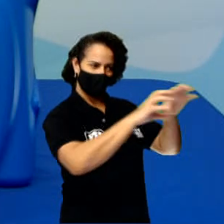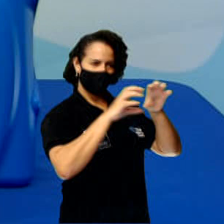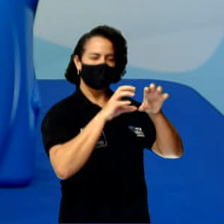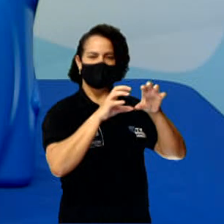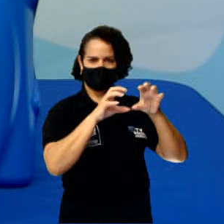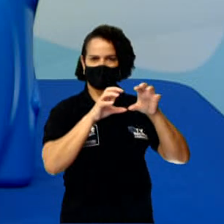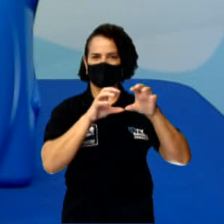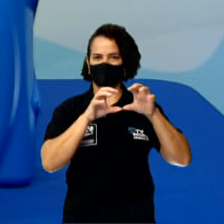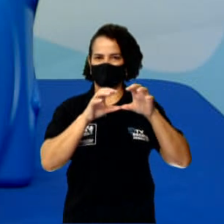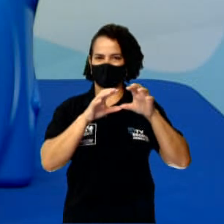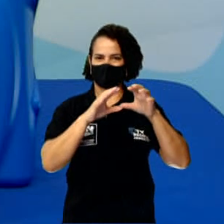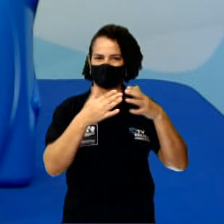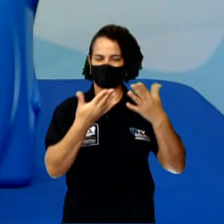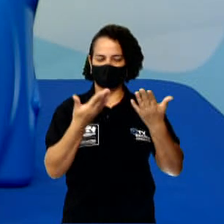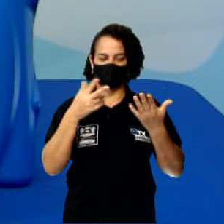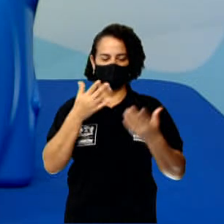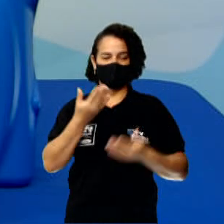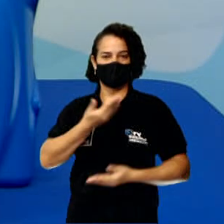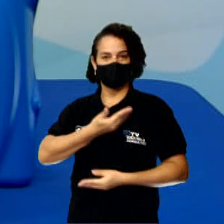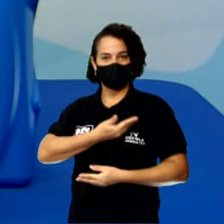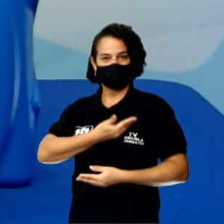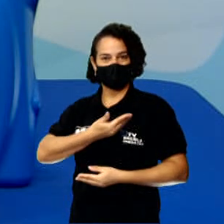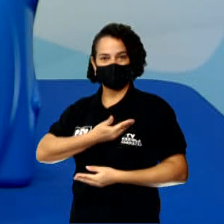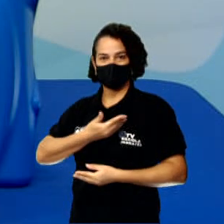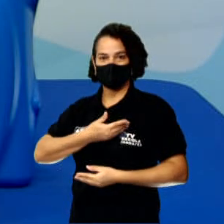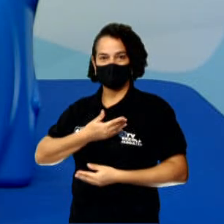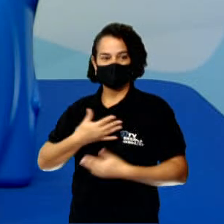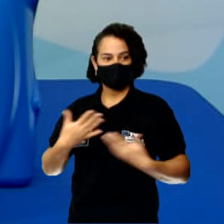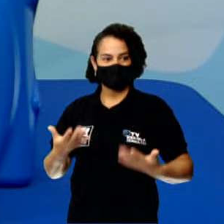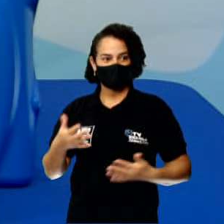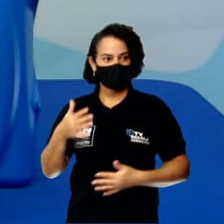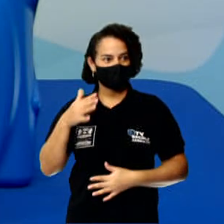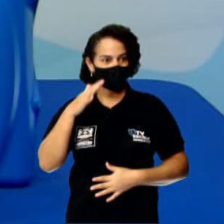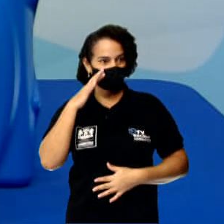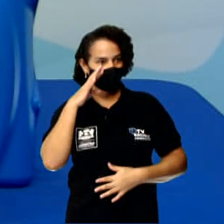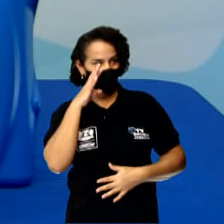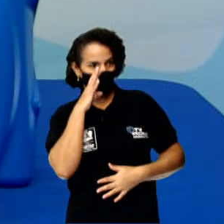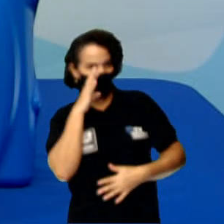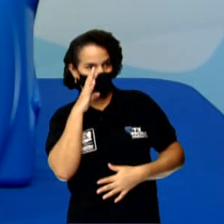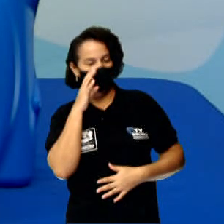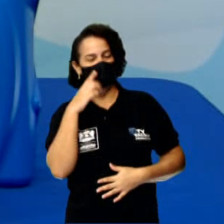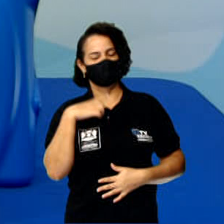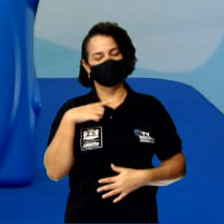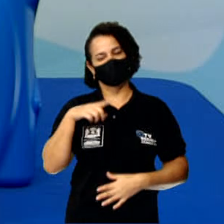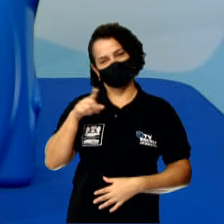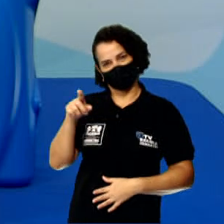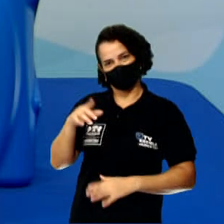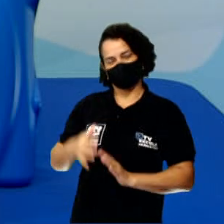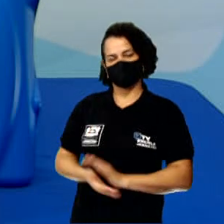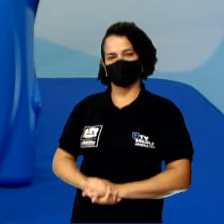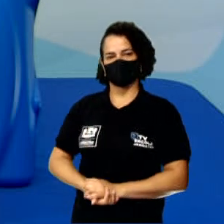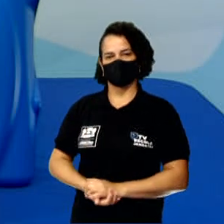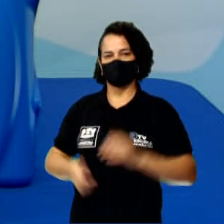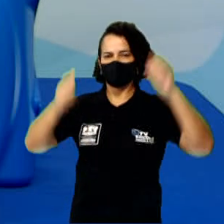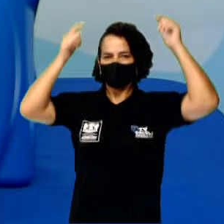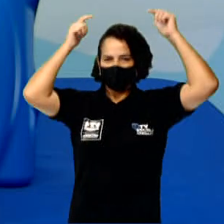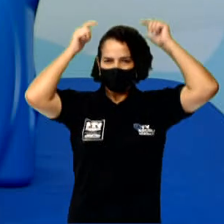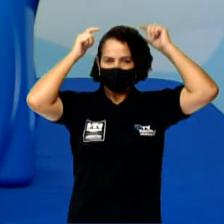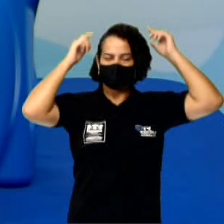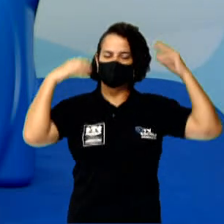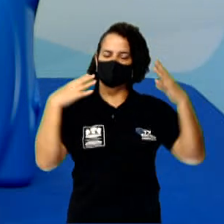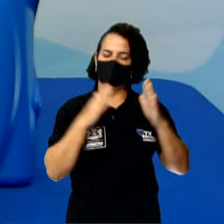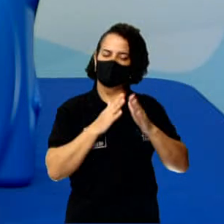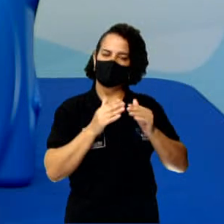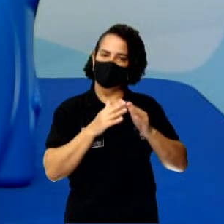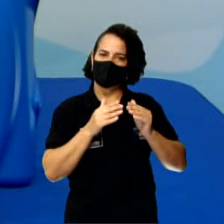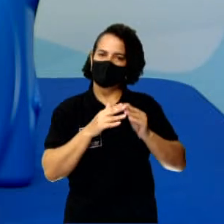as meninas ficarem impressionadas com o que havia lá. A rainha pediu que elas se concentrassem e